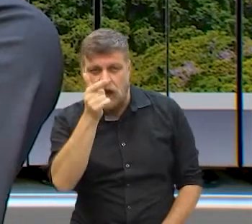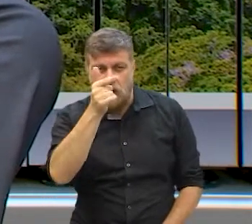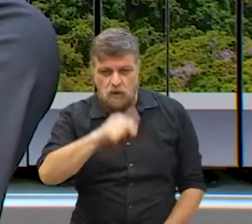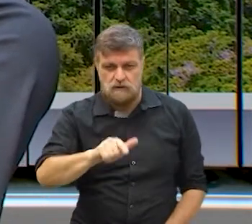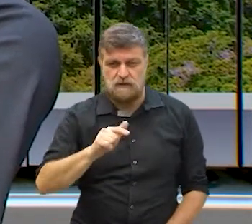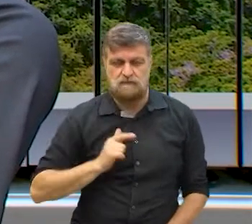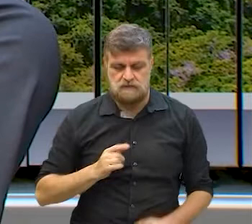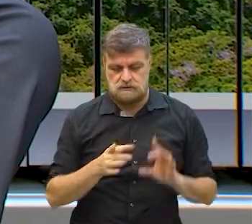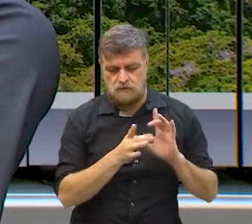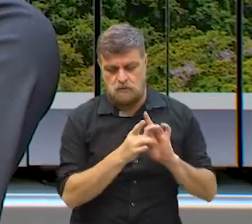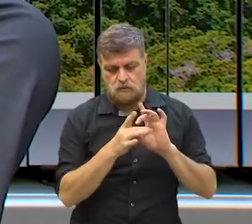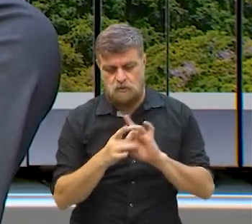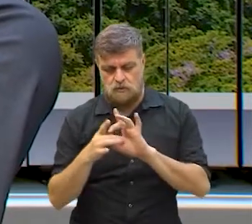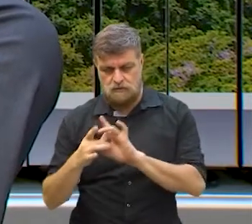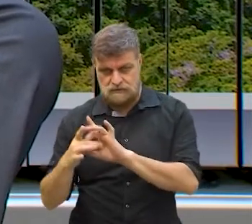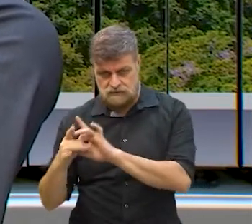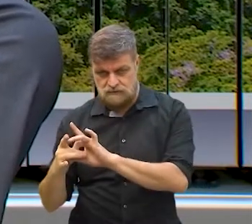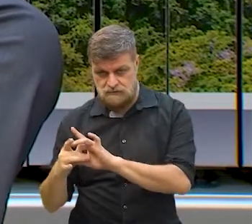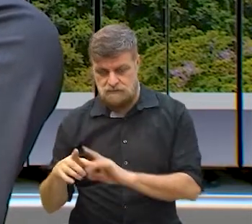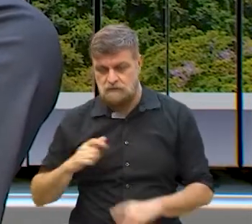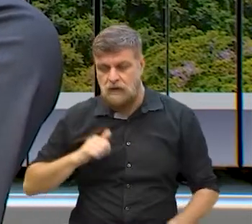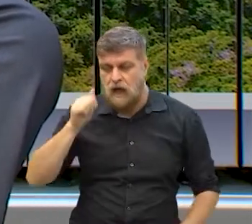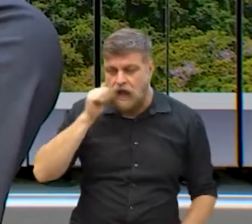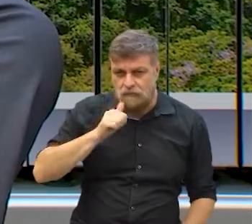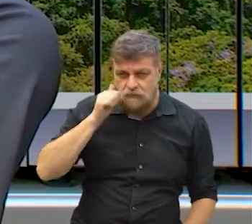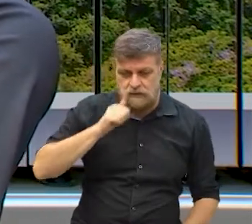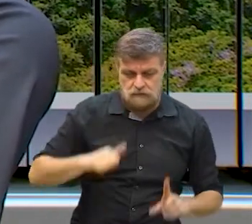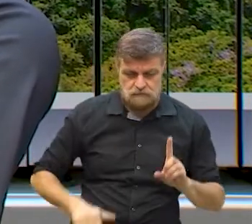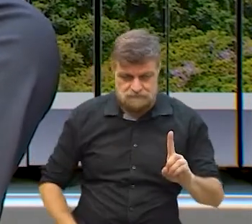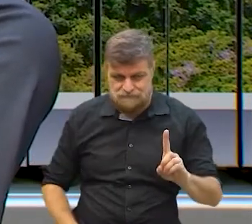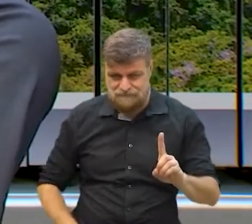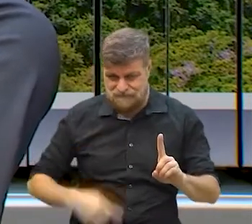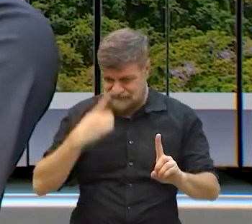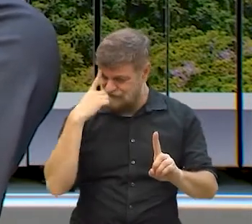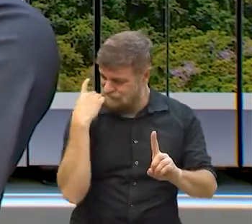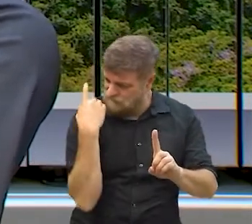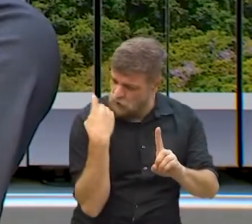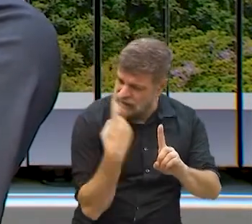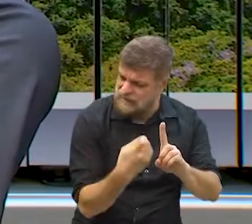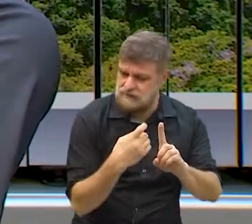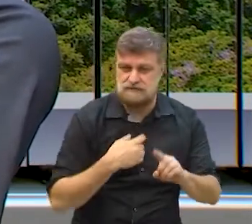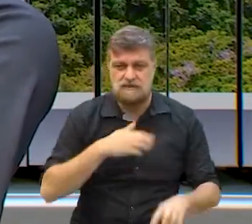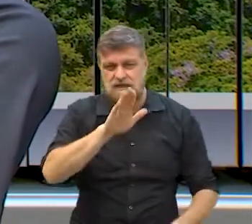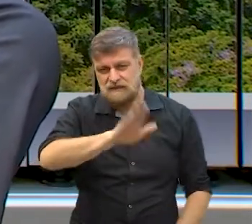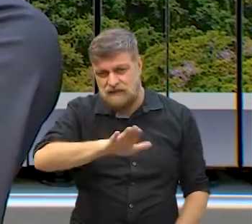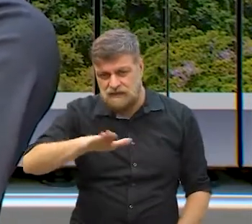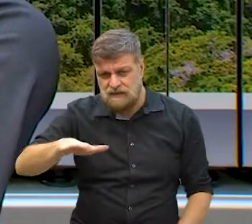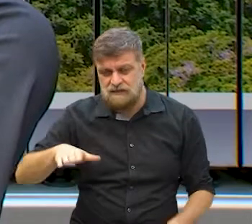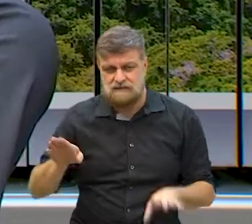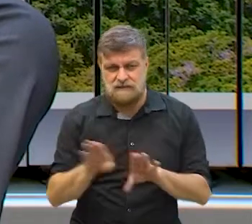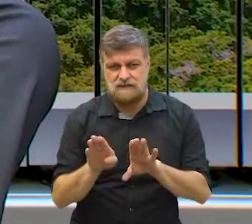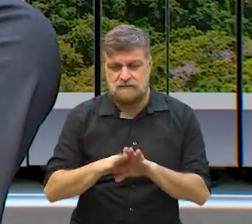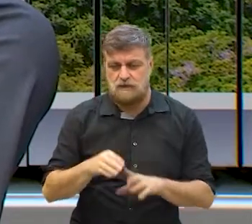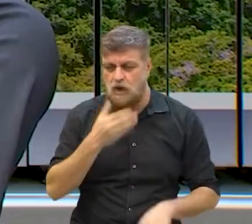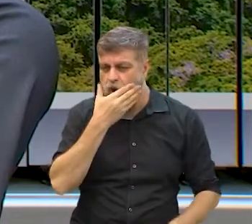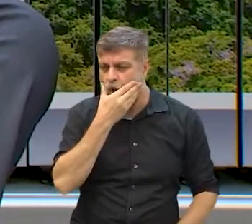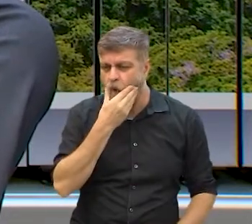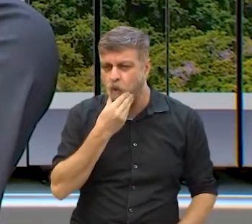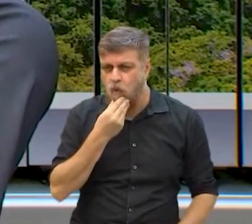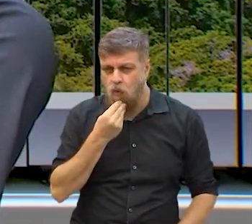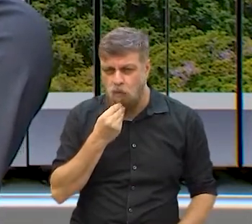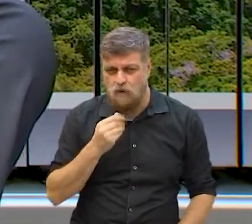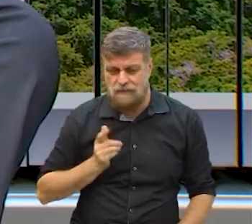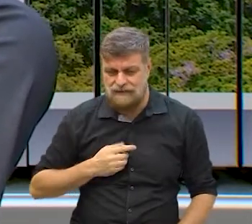gente acabou de citar nesse contexto aqui, da mulher, da violência, da